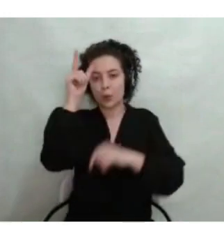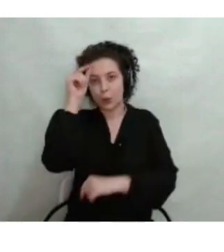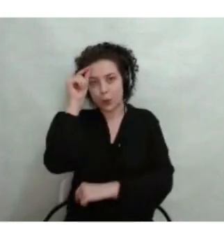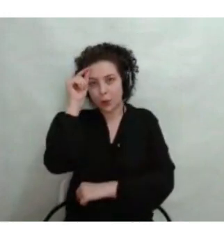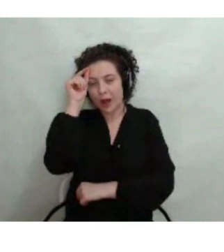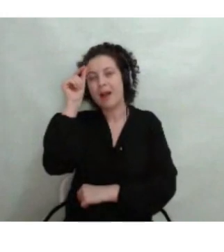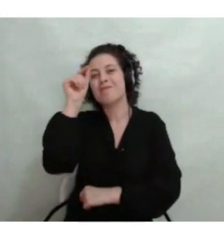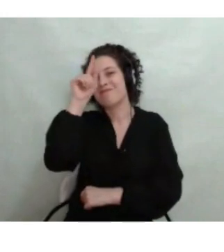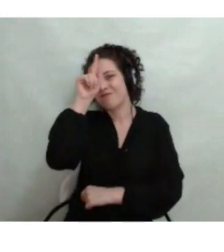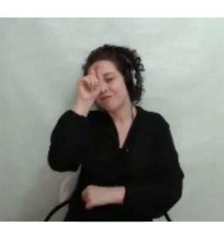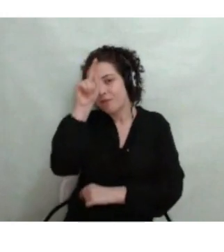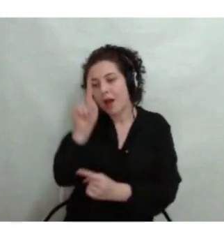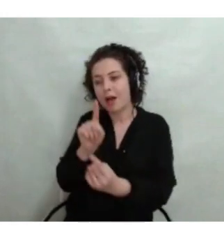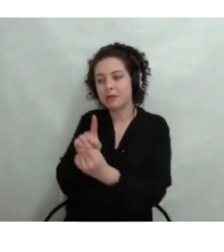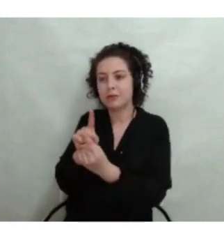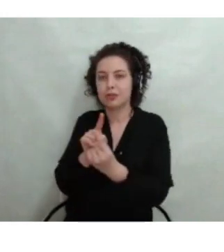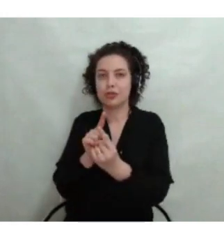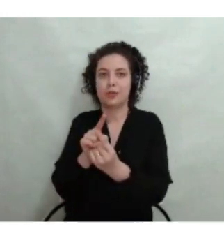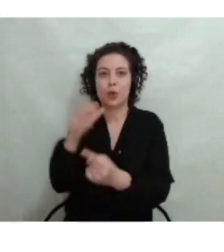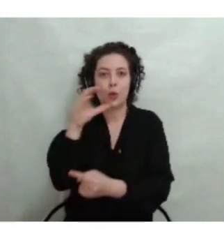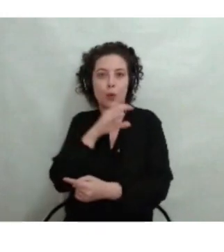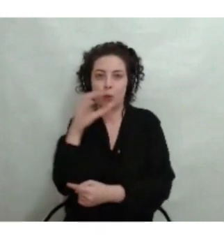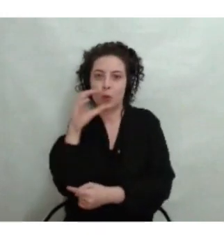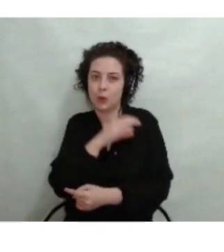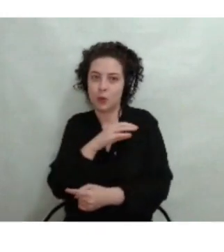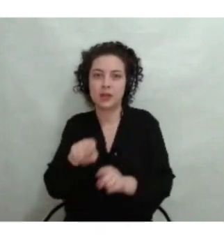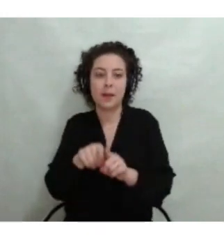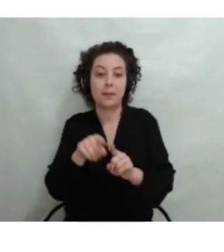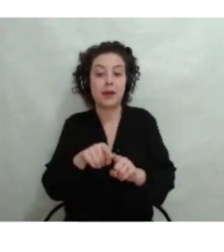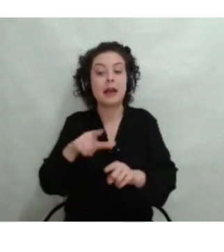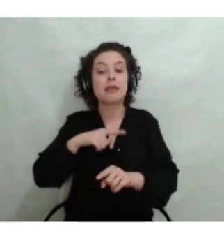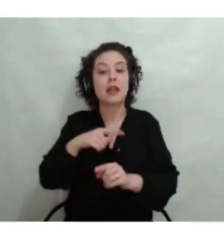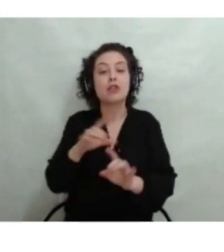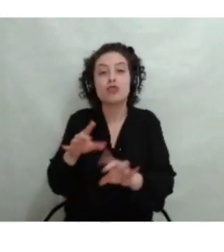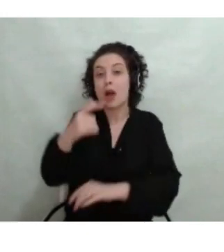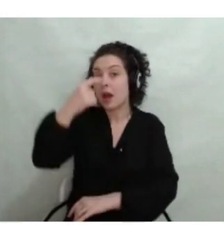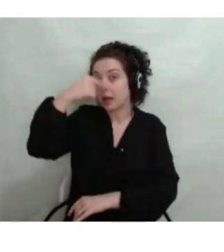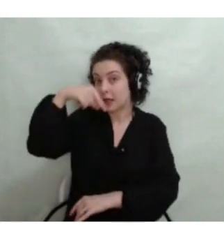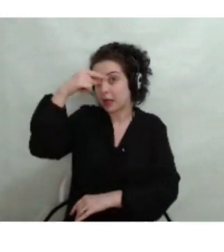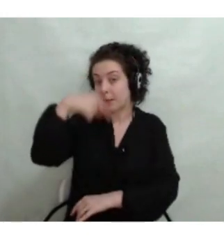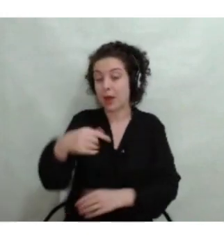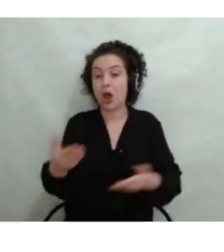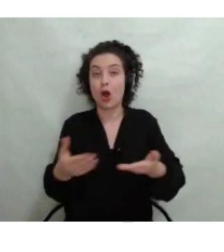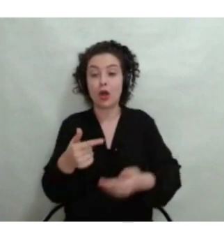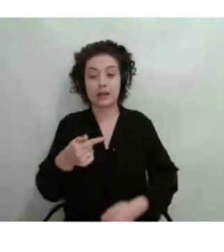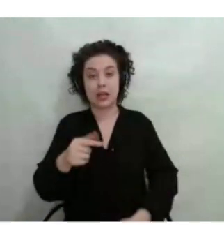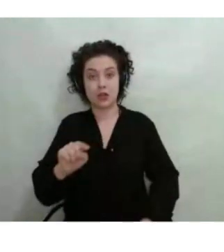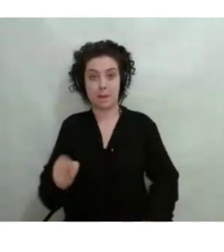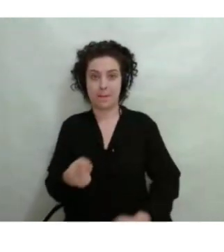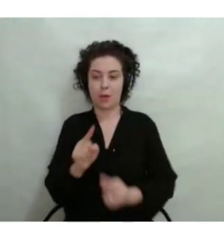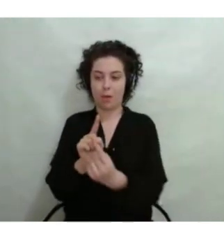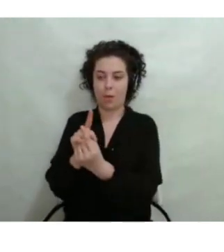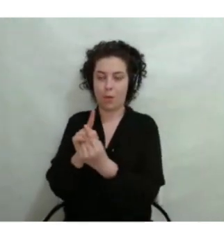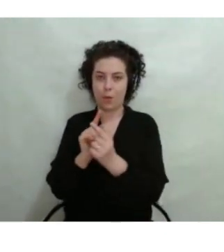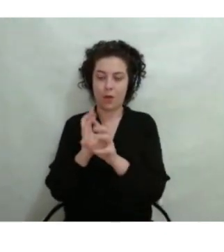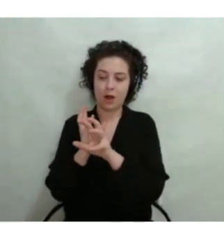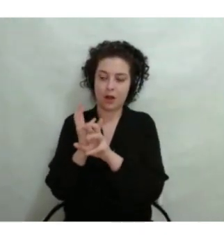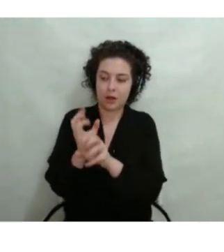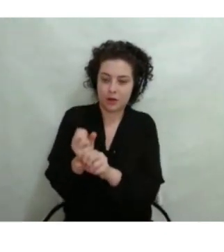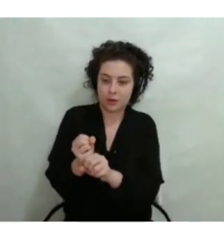para atendimento de doentes com síndrome gripal. Hoje ele está em 7.000 atendimentos, mas se